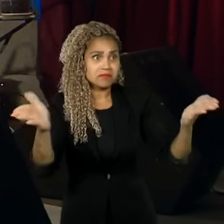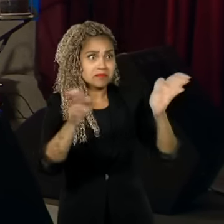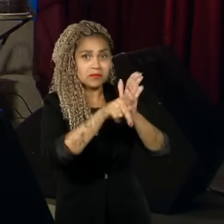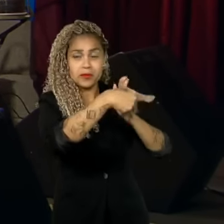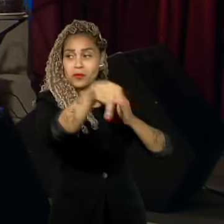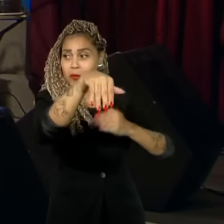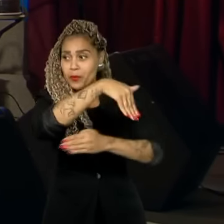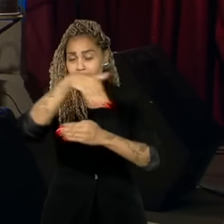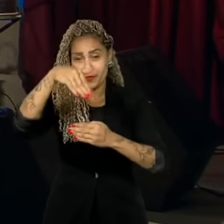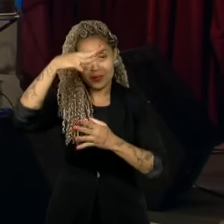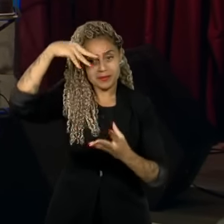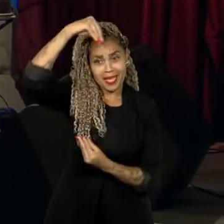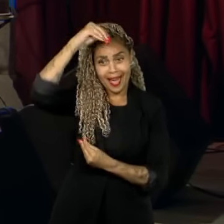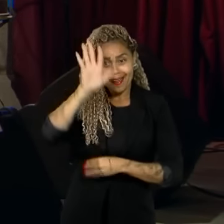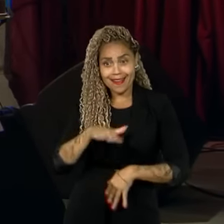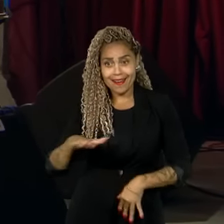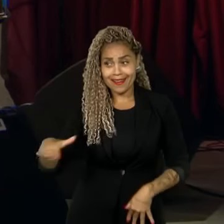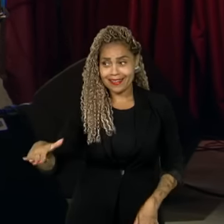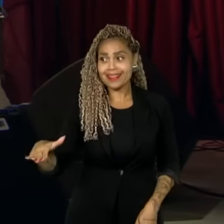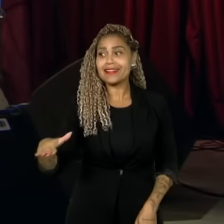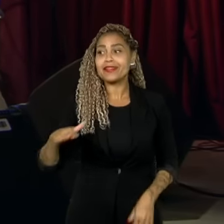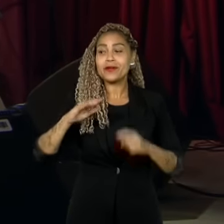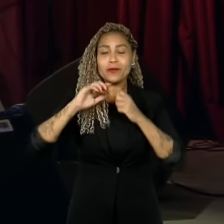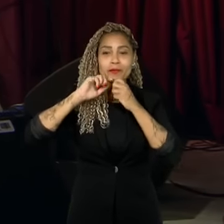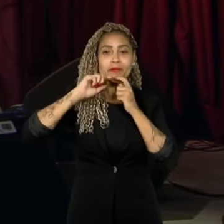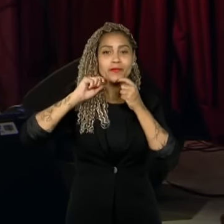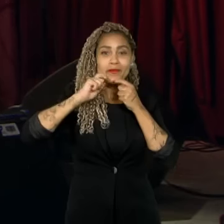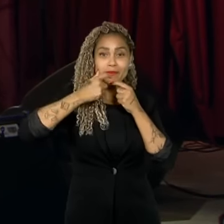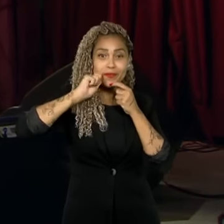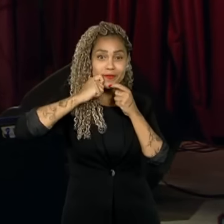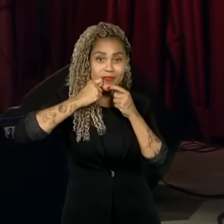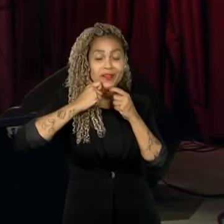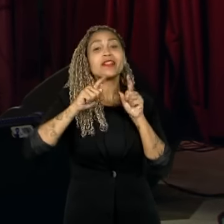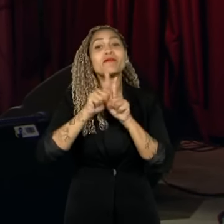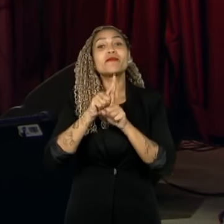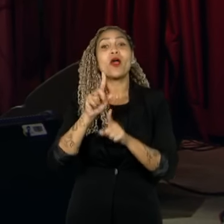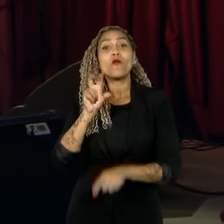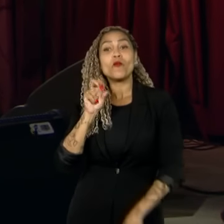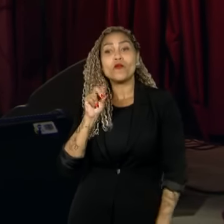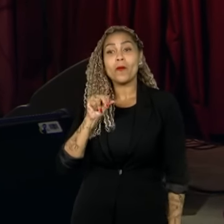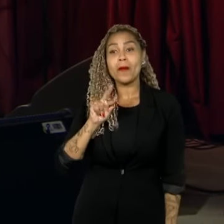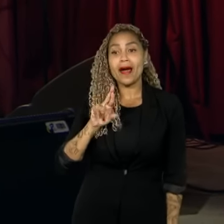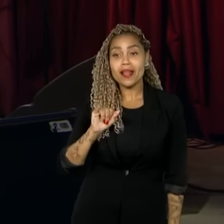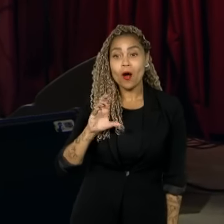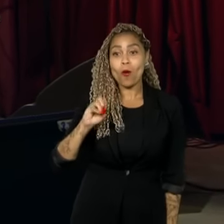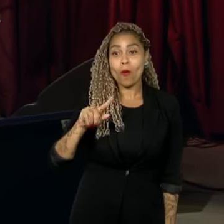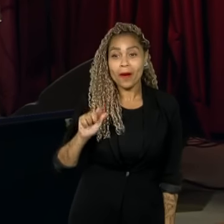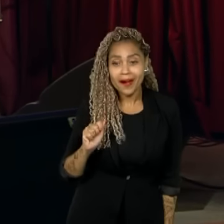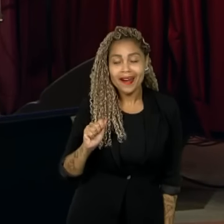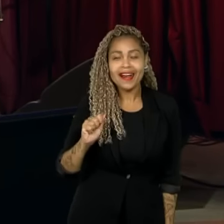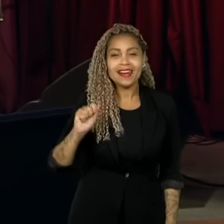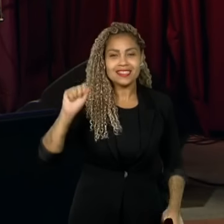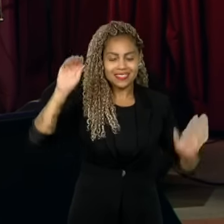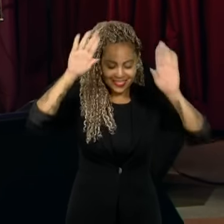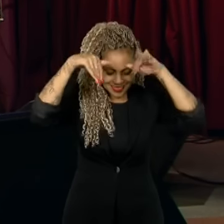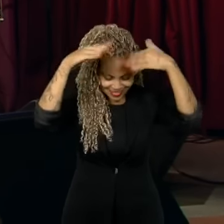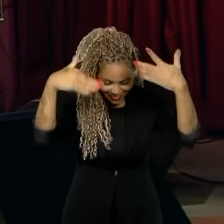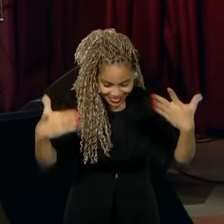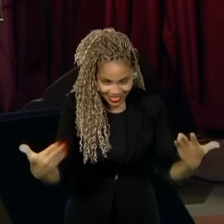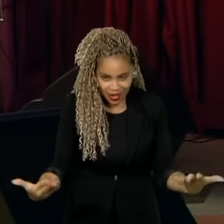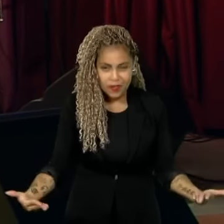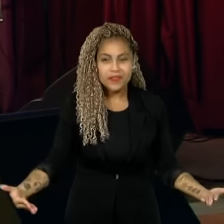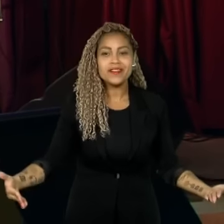Salve os preto velho, pai Antônio, pai Joaquim de Angola, vovó Maria Conga, Saravá. E salve o rei